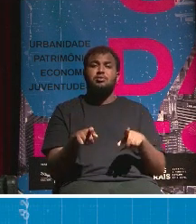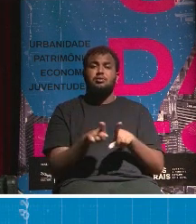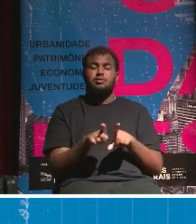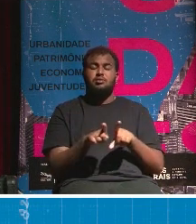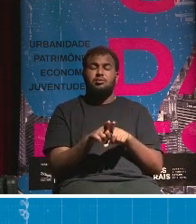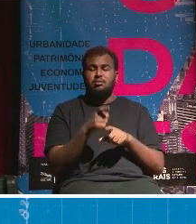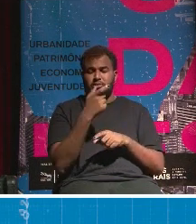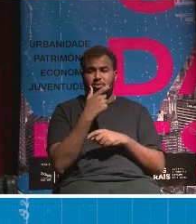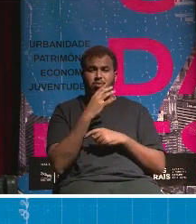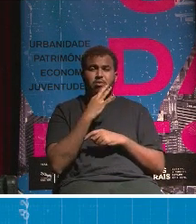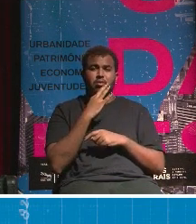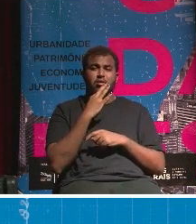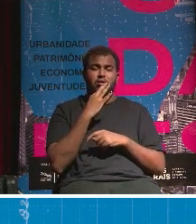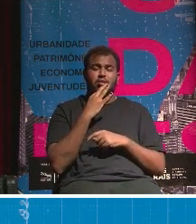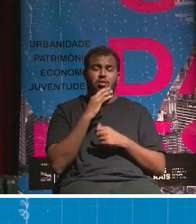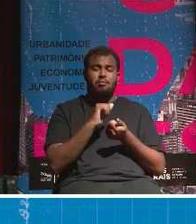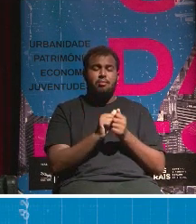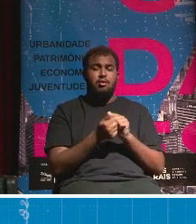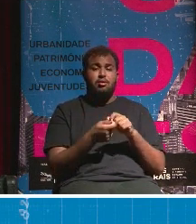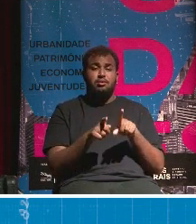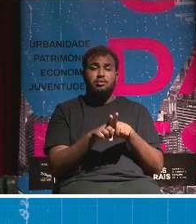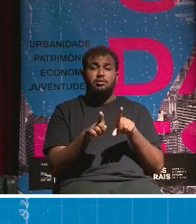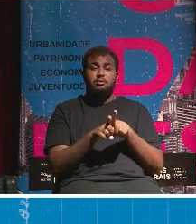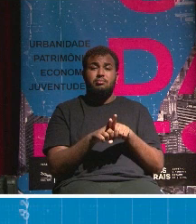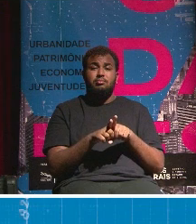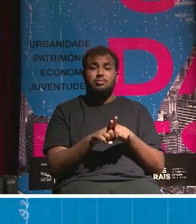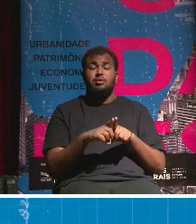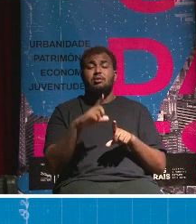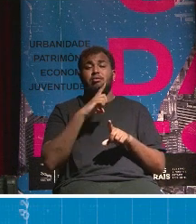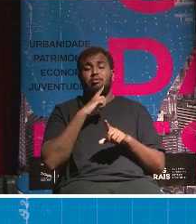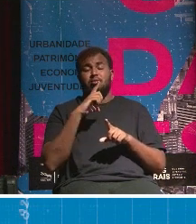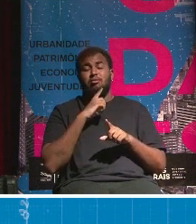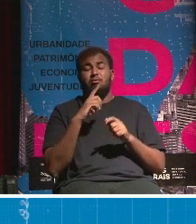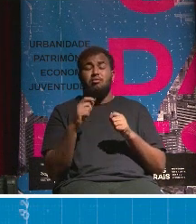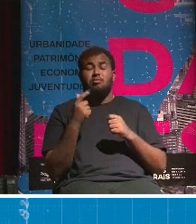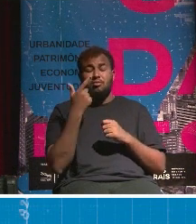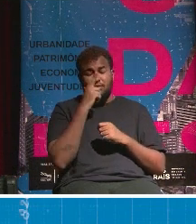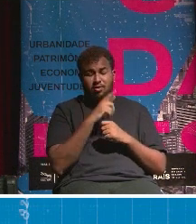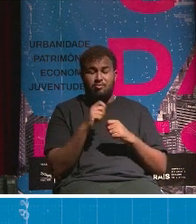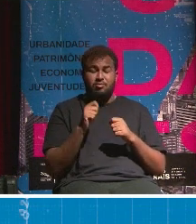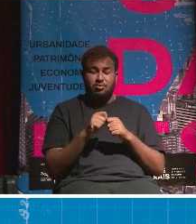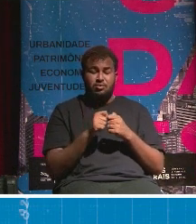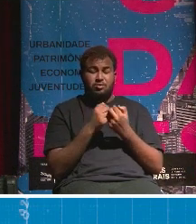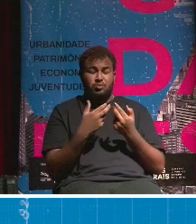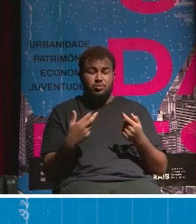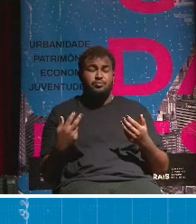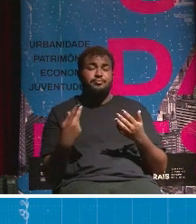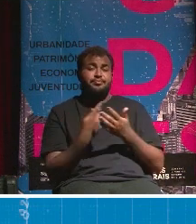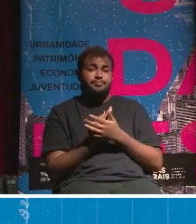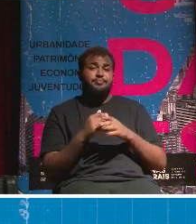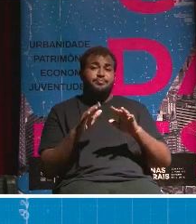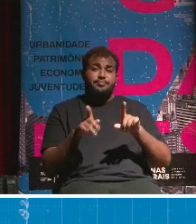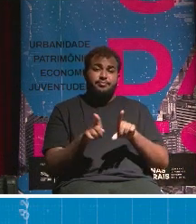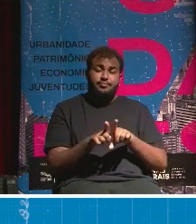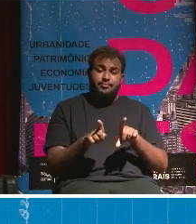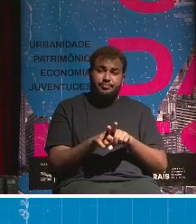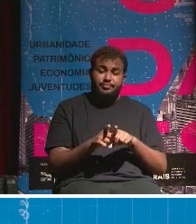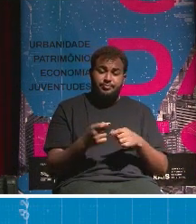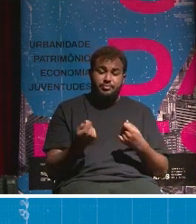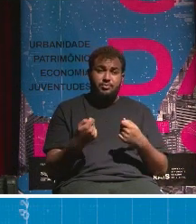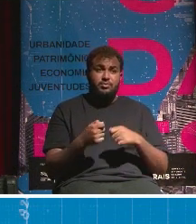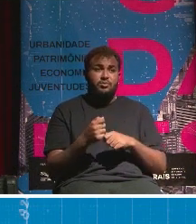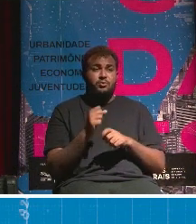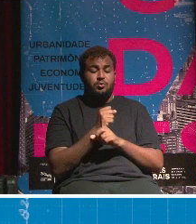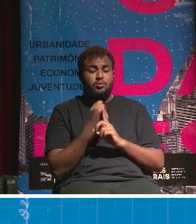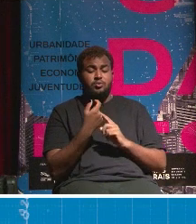enquanto conhecimentos, habilidades, atitudes, para me colocar e fazer as coisas acontecer. Mas também temos o capital social. E quem